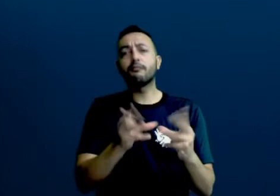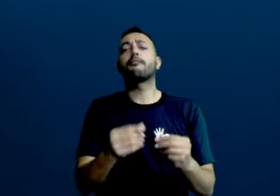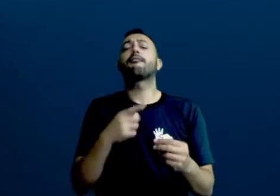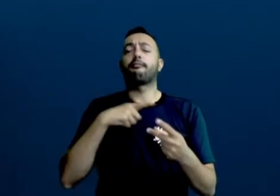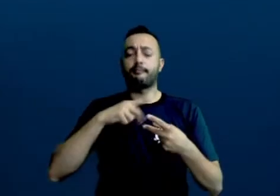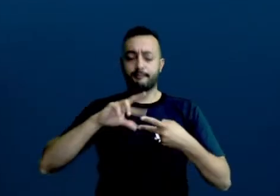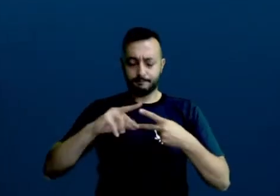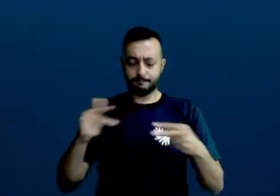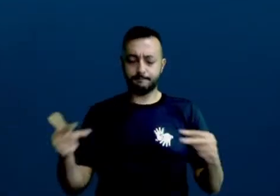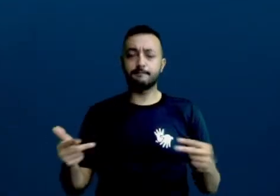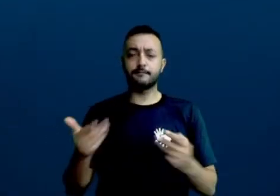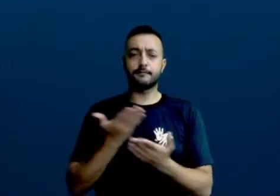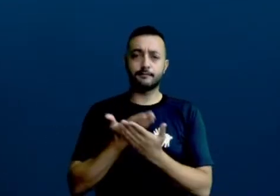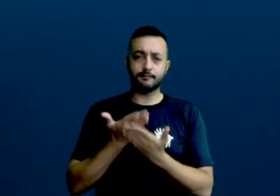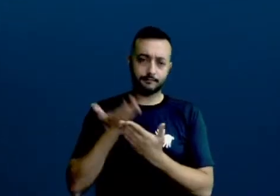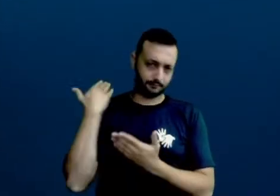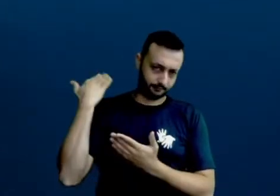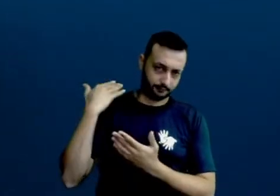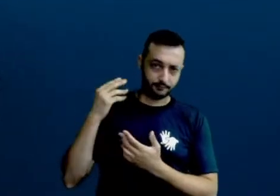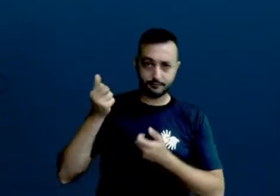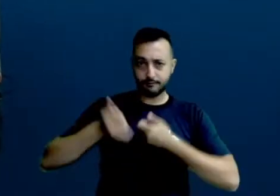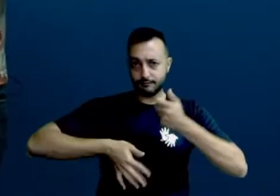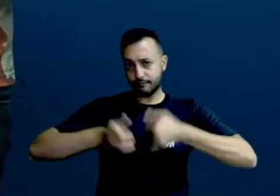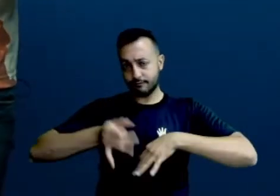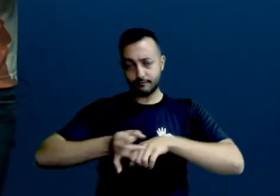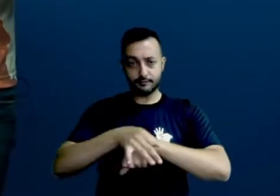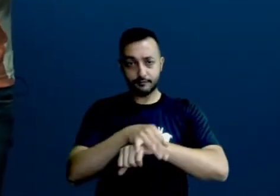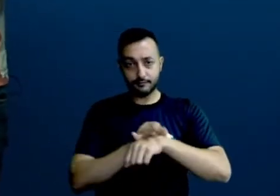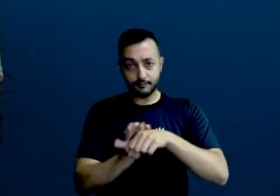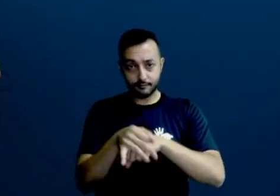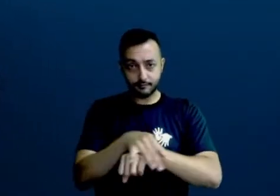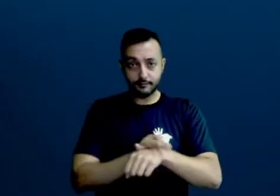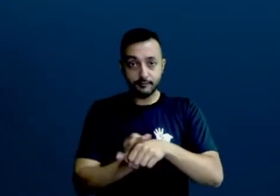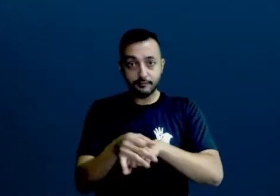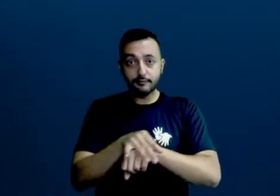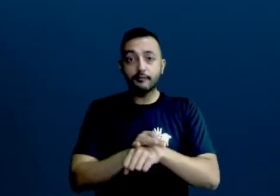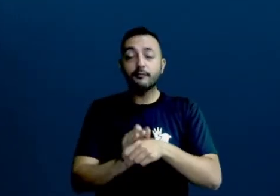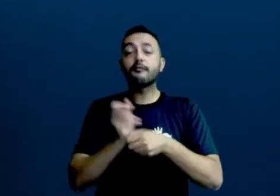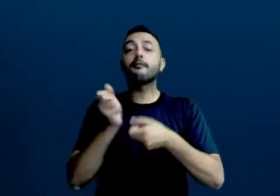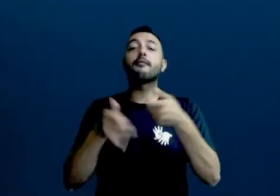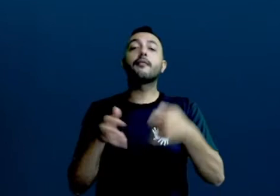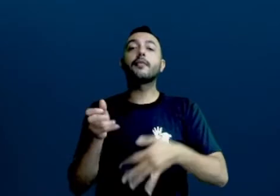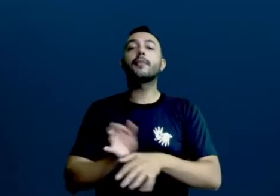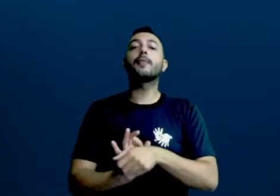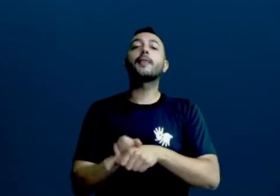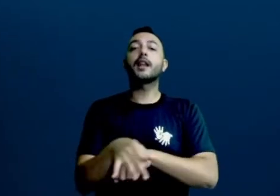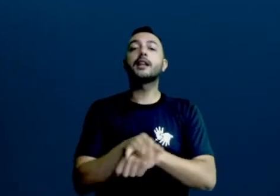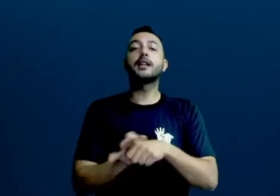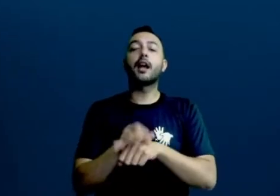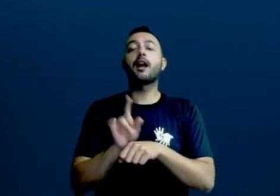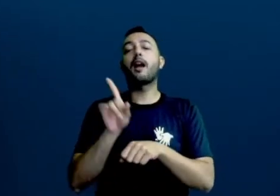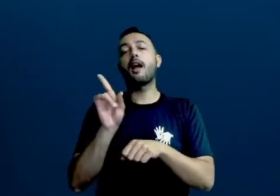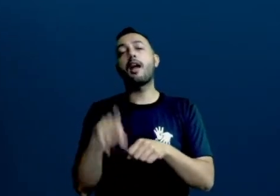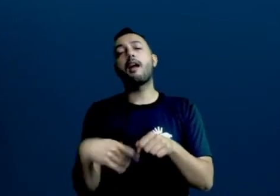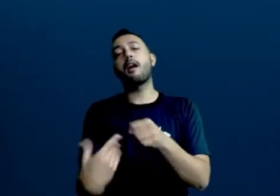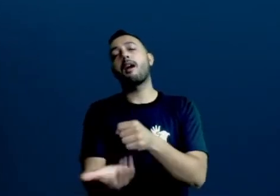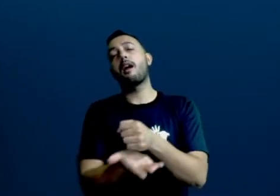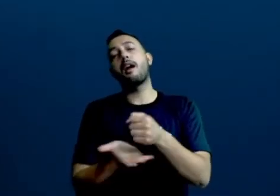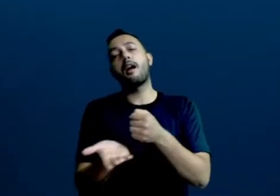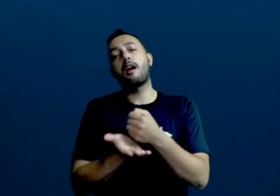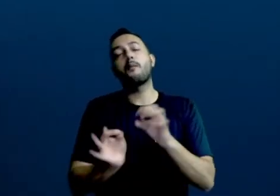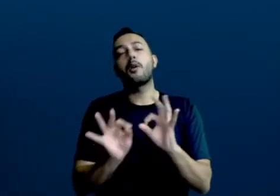certo lembram aqui na nossa última aula a gente estudou as células Vimos que essas células elas são as unidades fundamentais